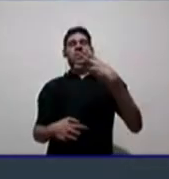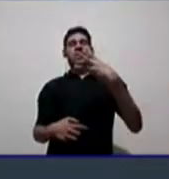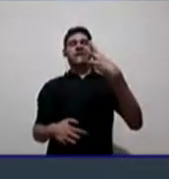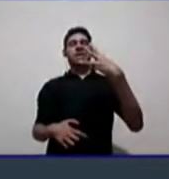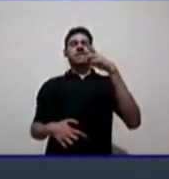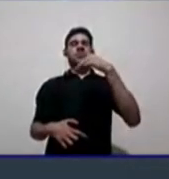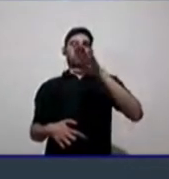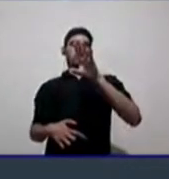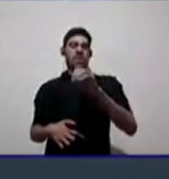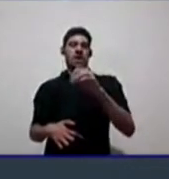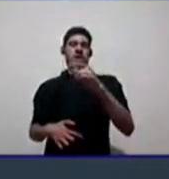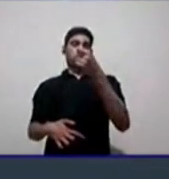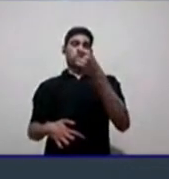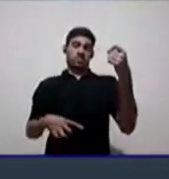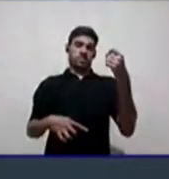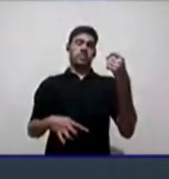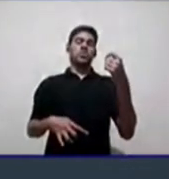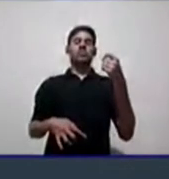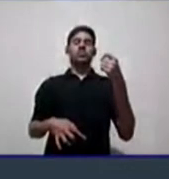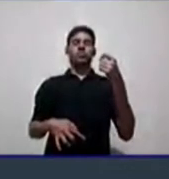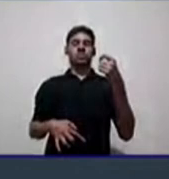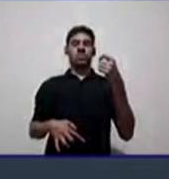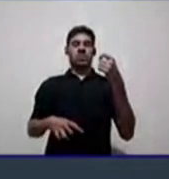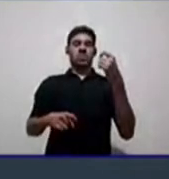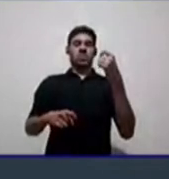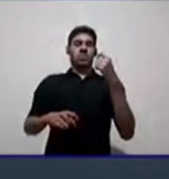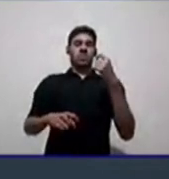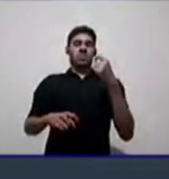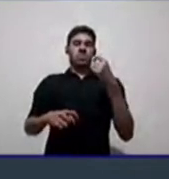3/5/2020, ou seja, ontem, peticionou requerendo